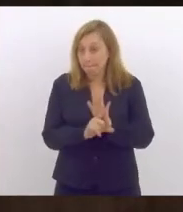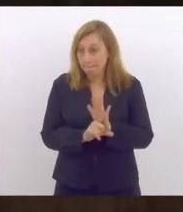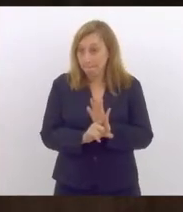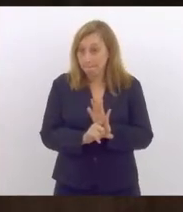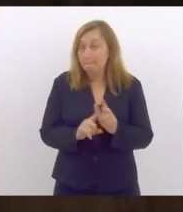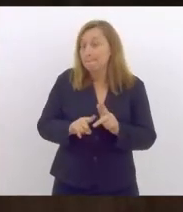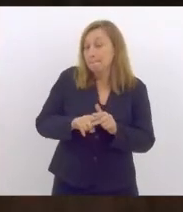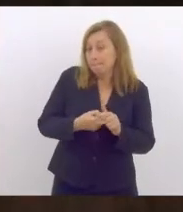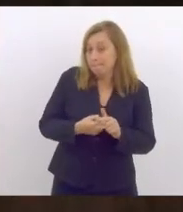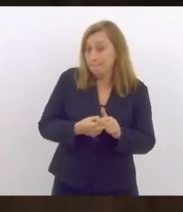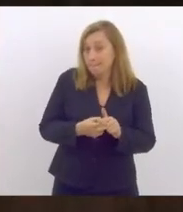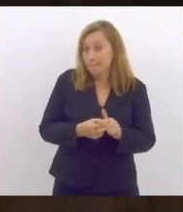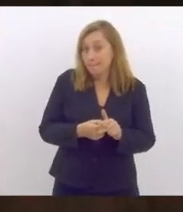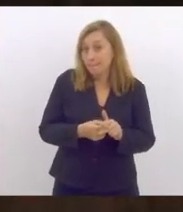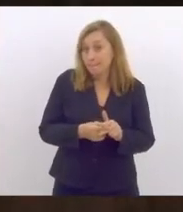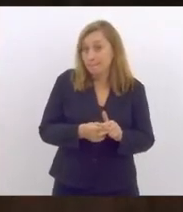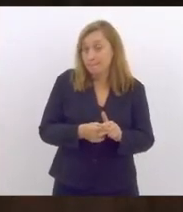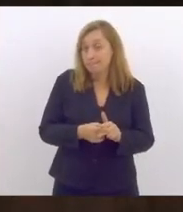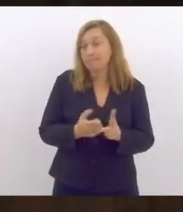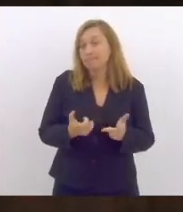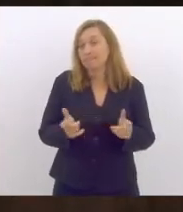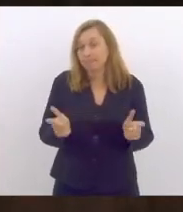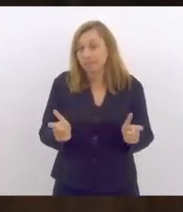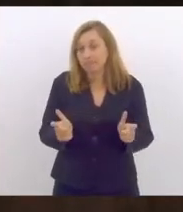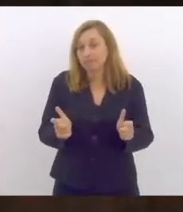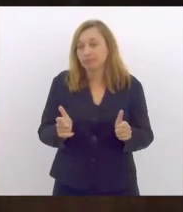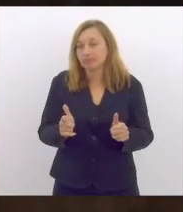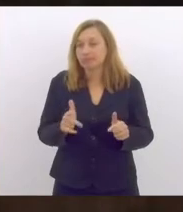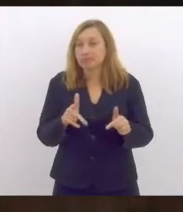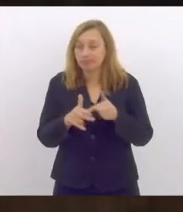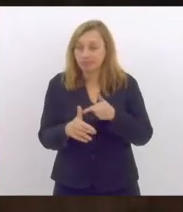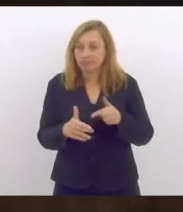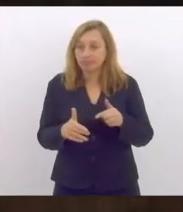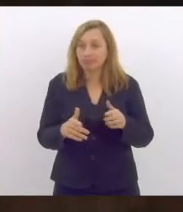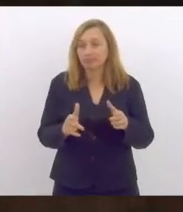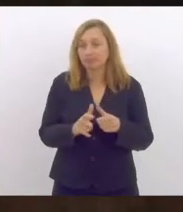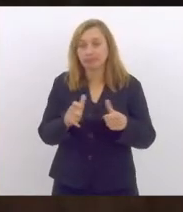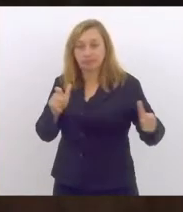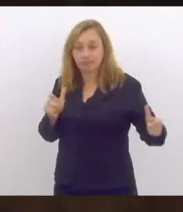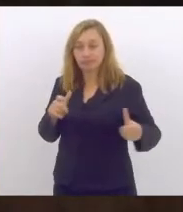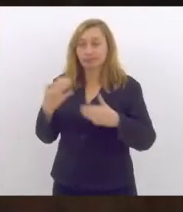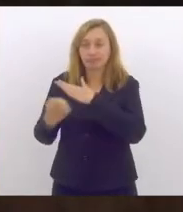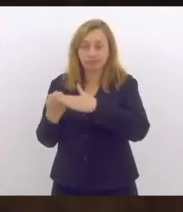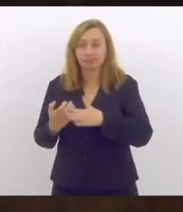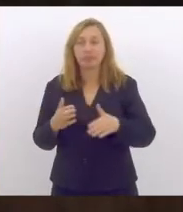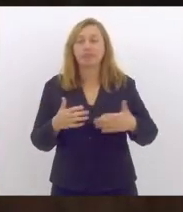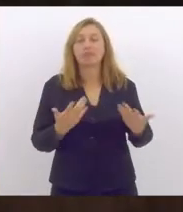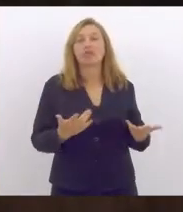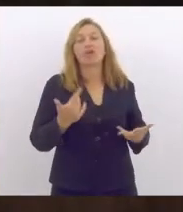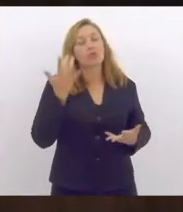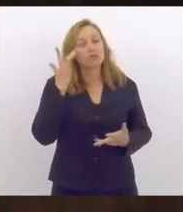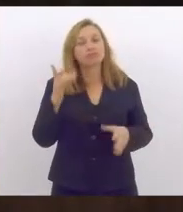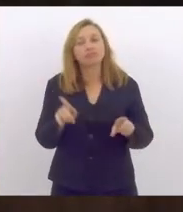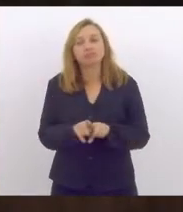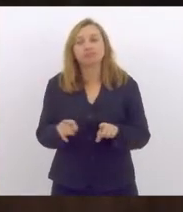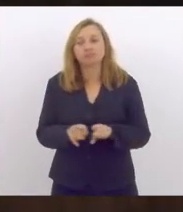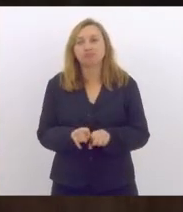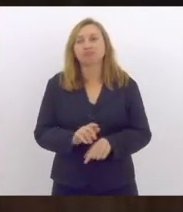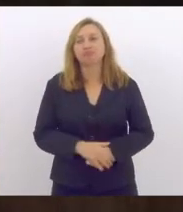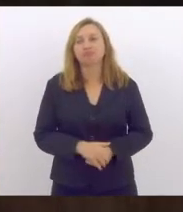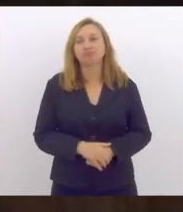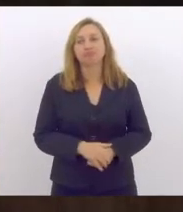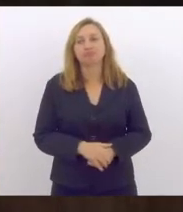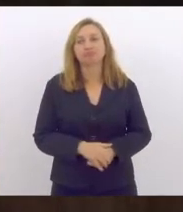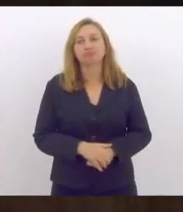sendo alterada, isso se restringe às grandes empresas. Então, esse é o principal mérito do projeto. Eu também acho que